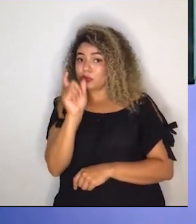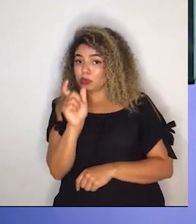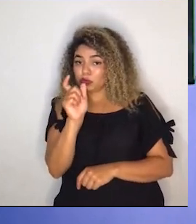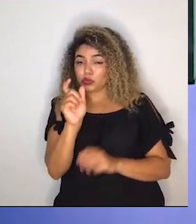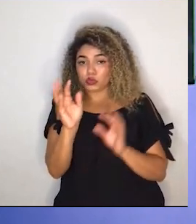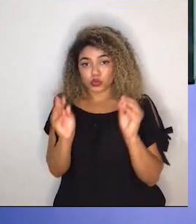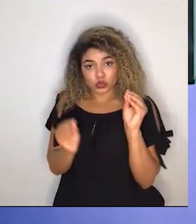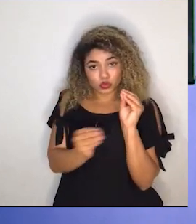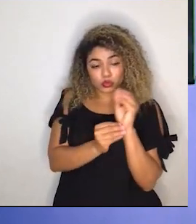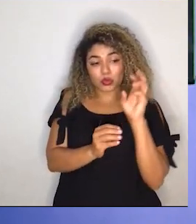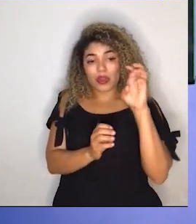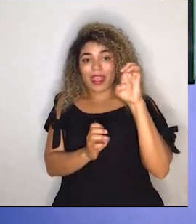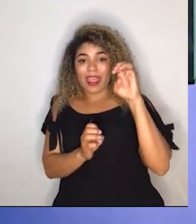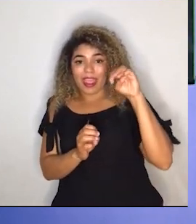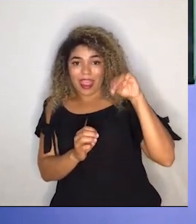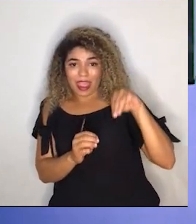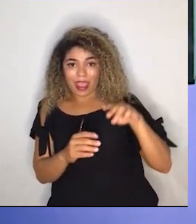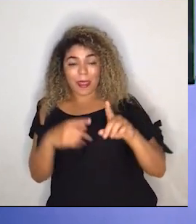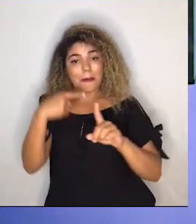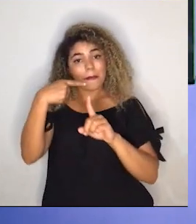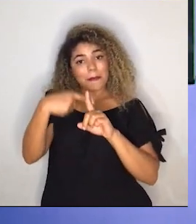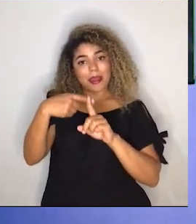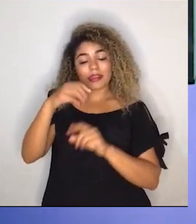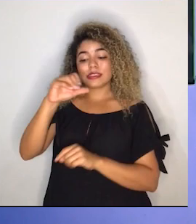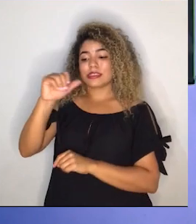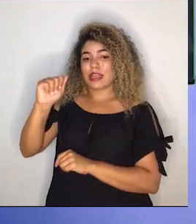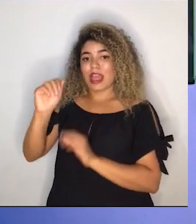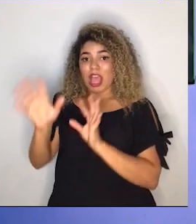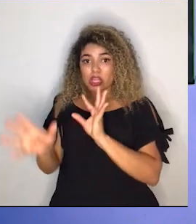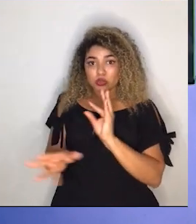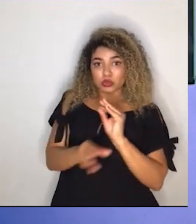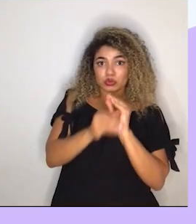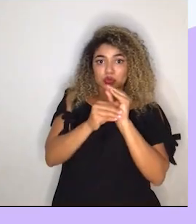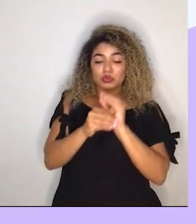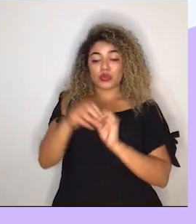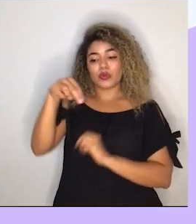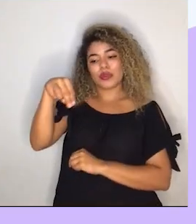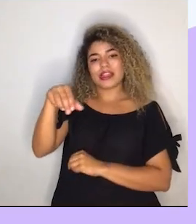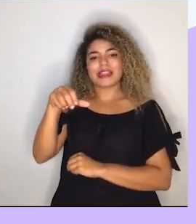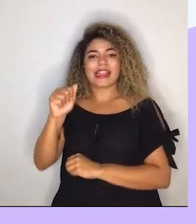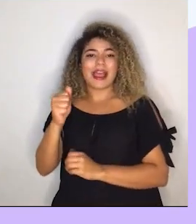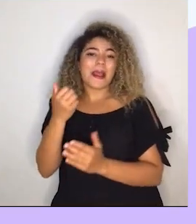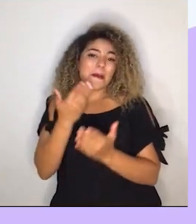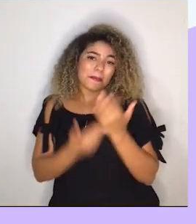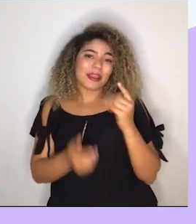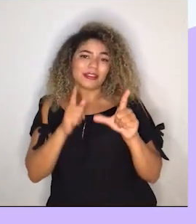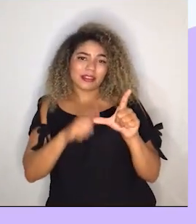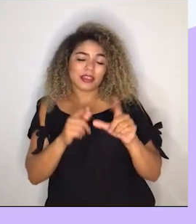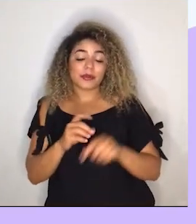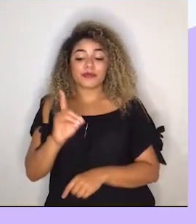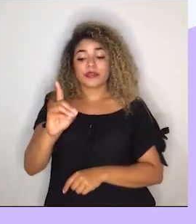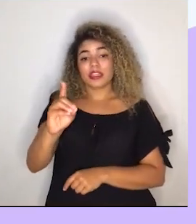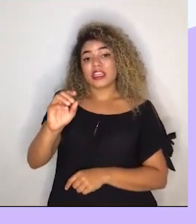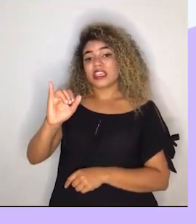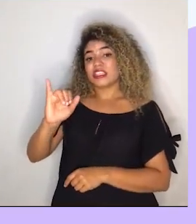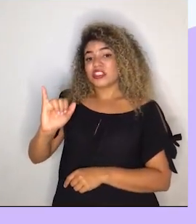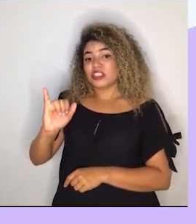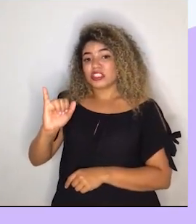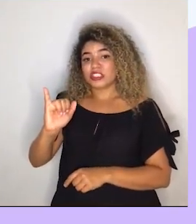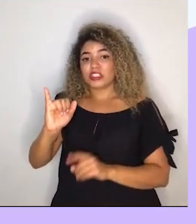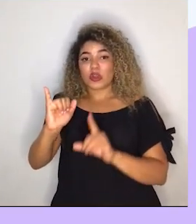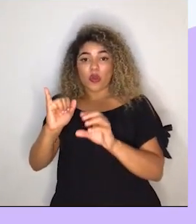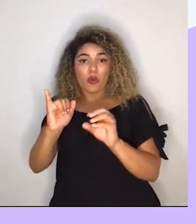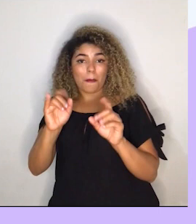da preposição em mais a, que formou esta preposição. No caso da junção do de com o